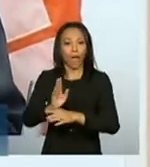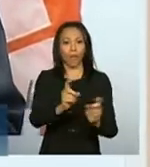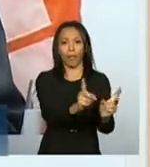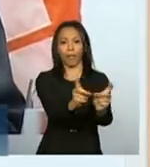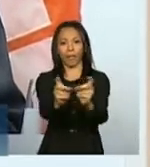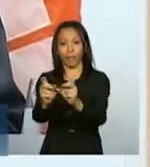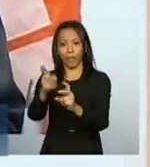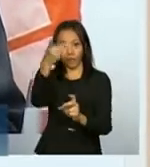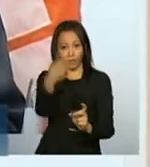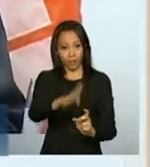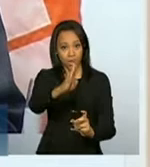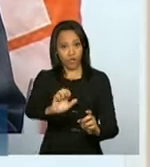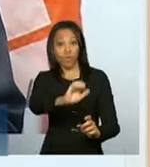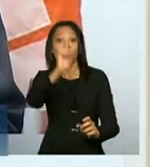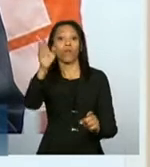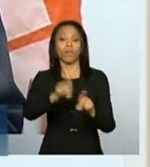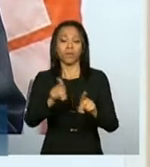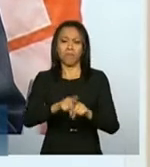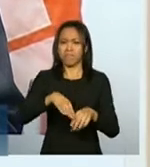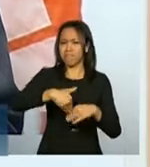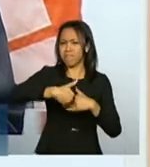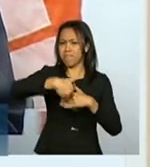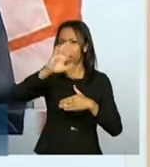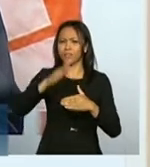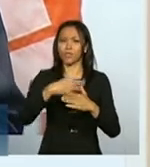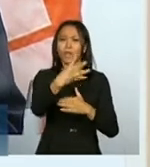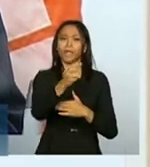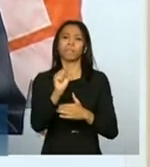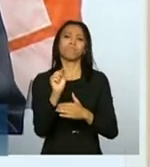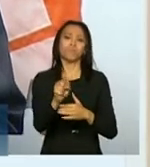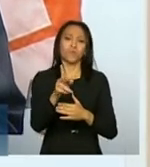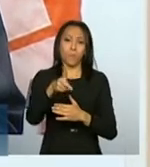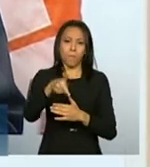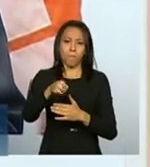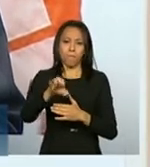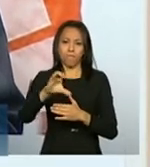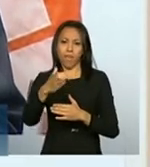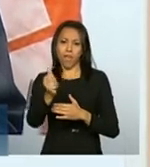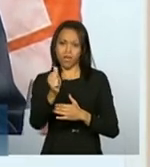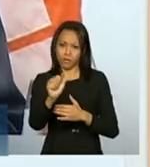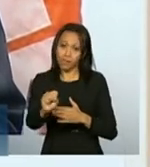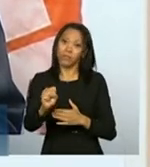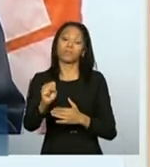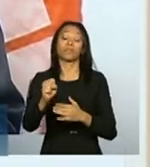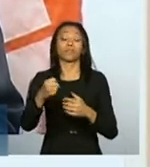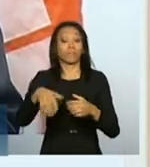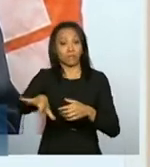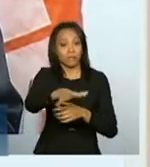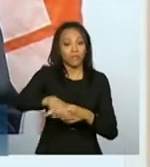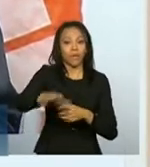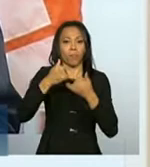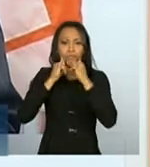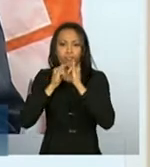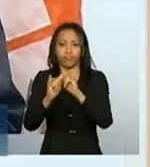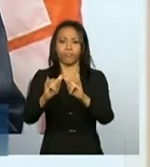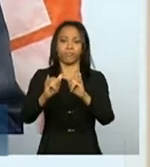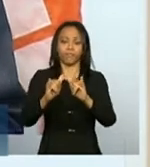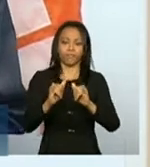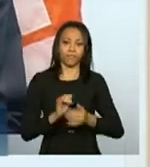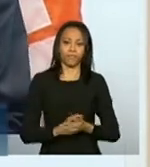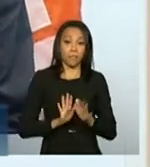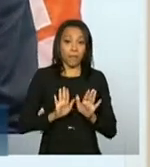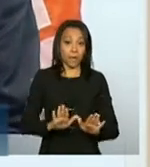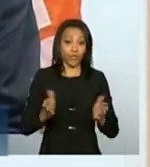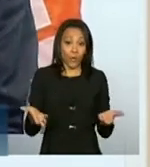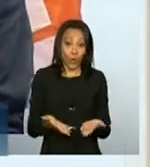com mais de 40 mil peças de média tensão e 3.500 peças ano de alta tensão. Mas